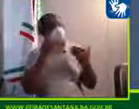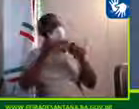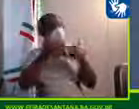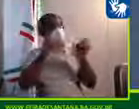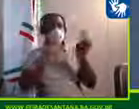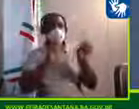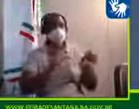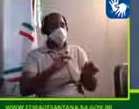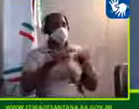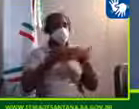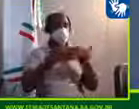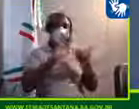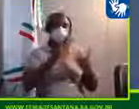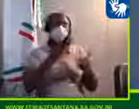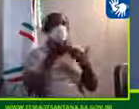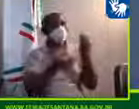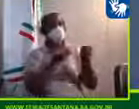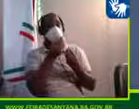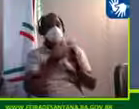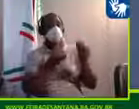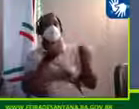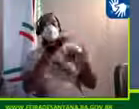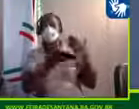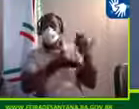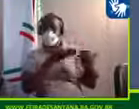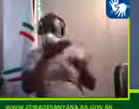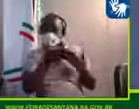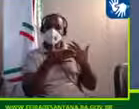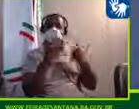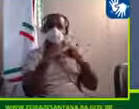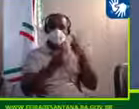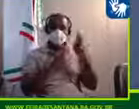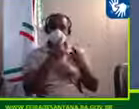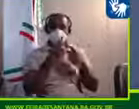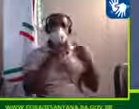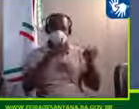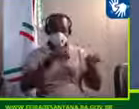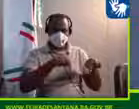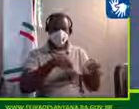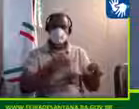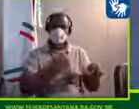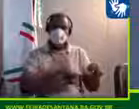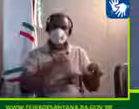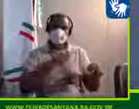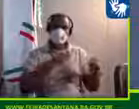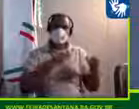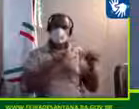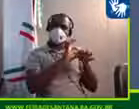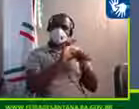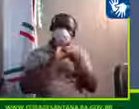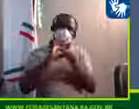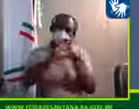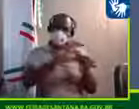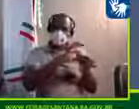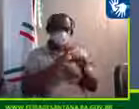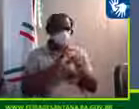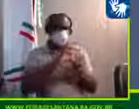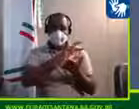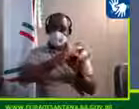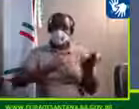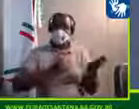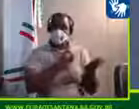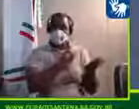importante que a gente tenha o cuidado como eu tenho e as relações institucionais permanecem, sem nenhuma dúvida.